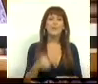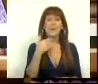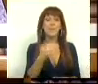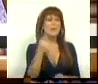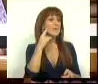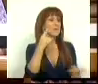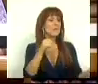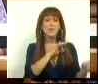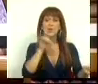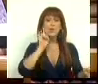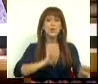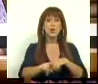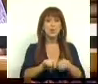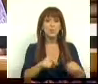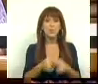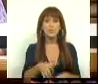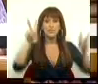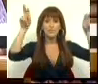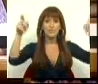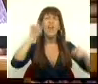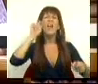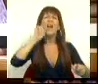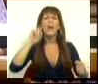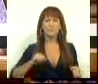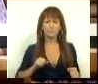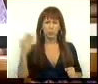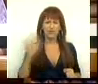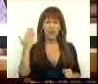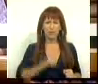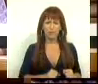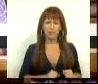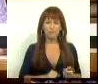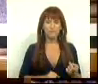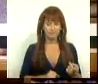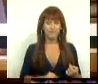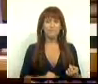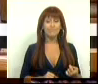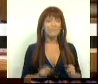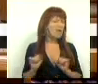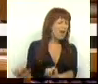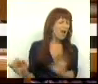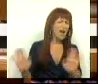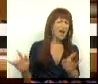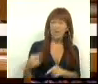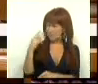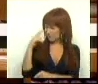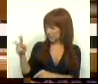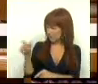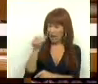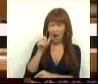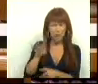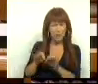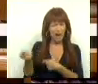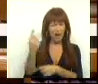das senhoras e dos senhores deputados para a expressão garante o direito. É a recusa de entender a água como